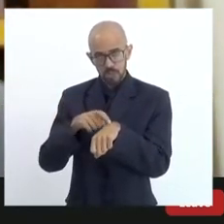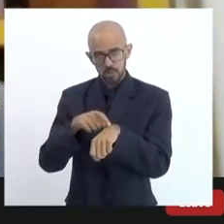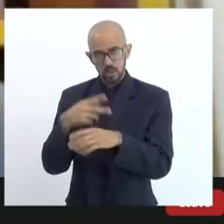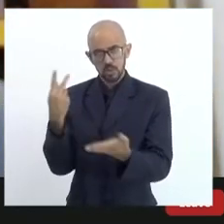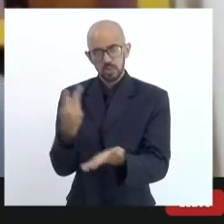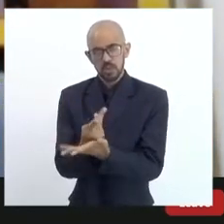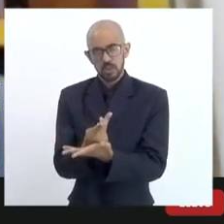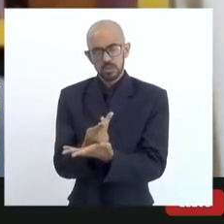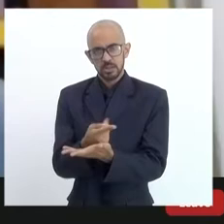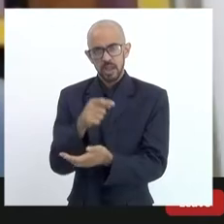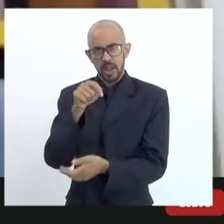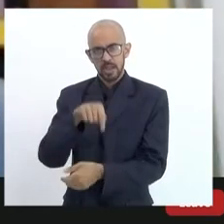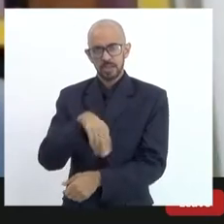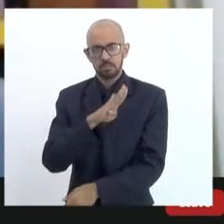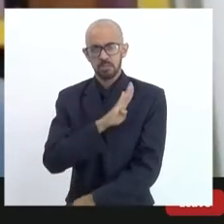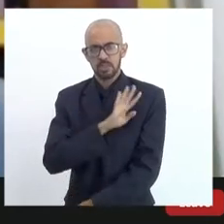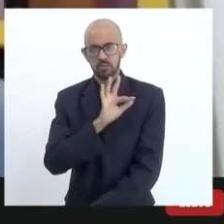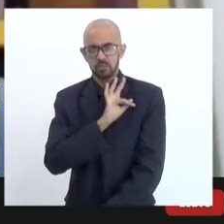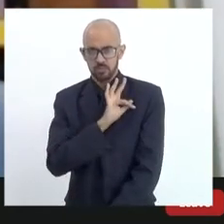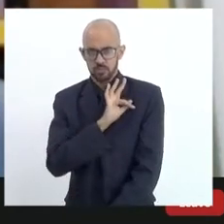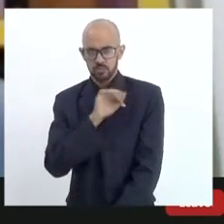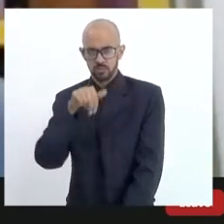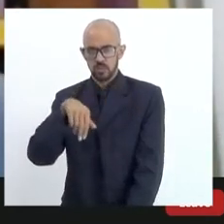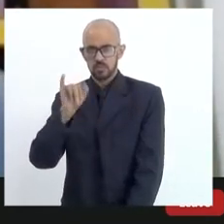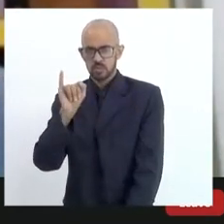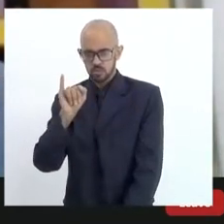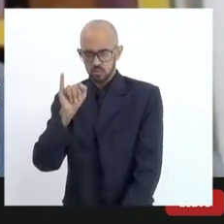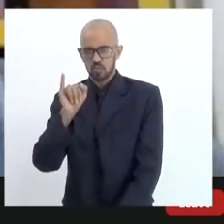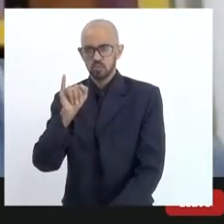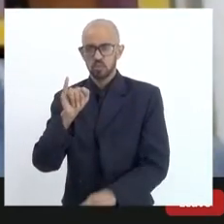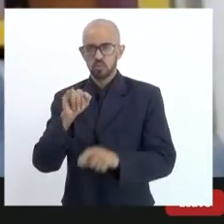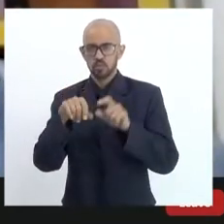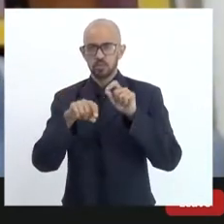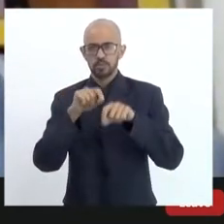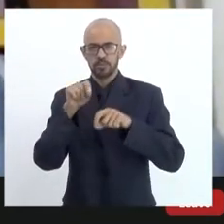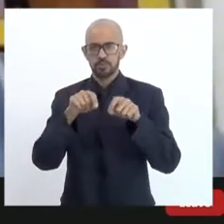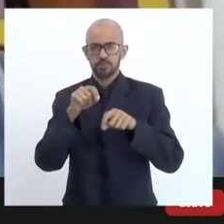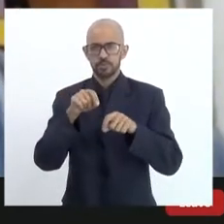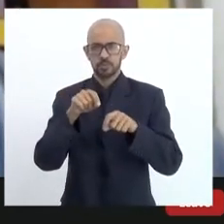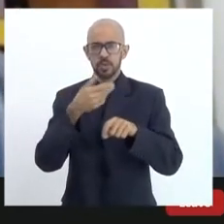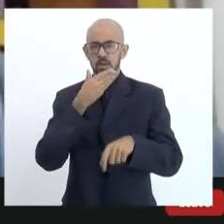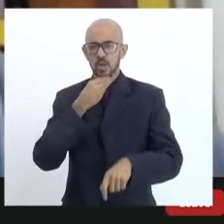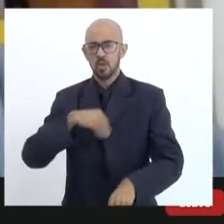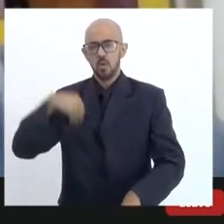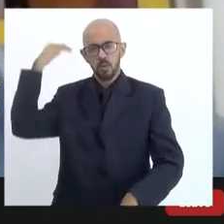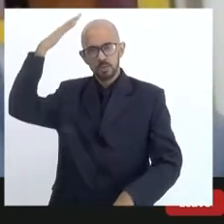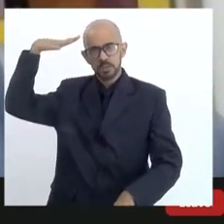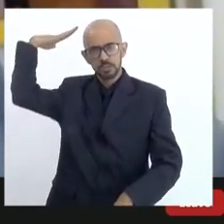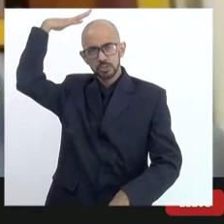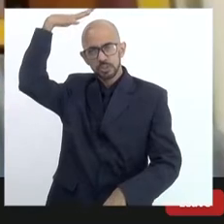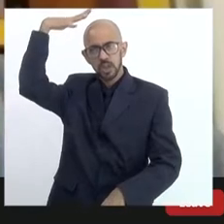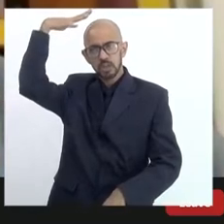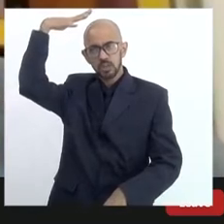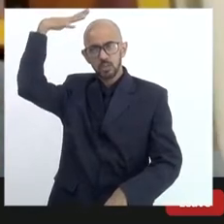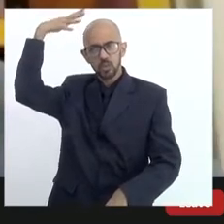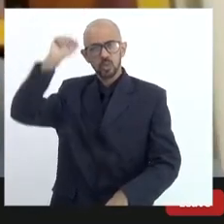na Baixada Fluminense, Nova Iguaçu, um pai de santo que recebe uma ordem de